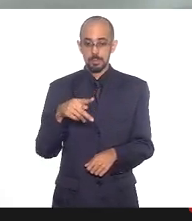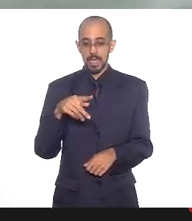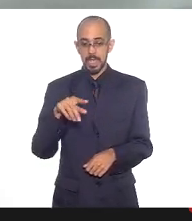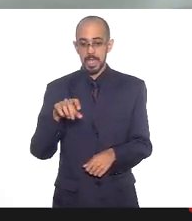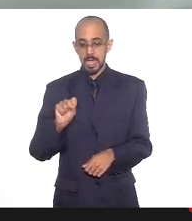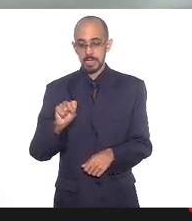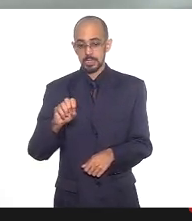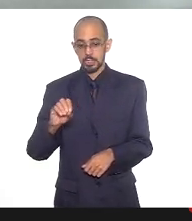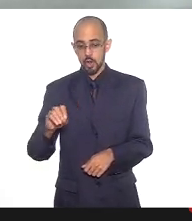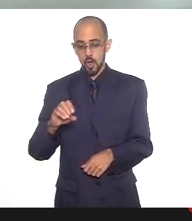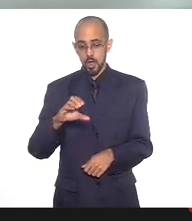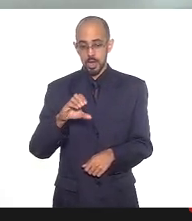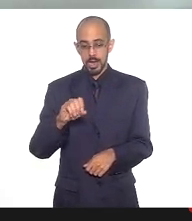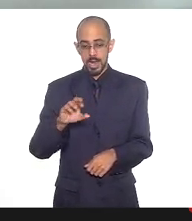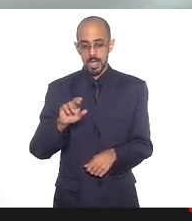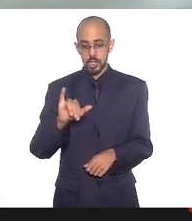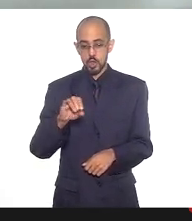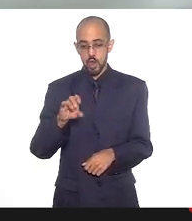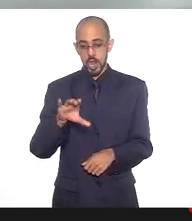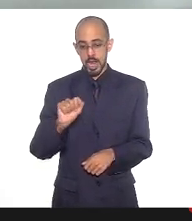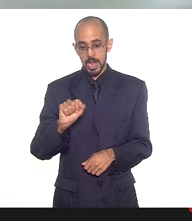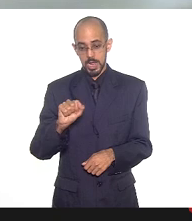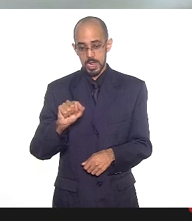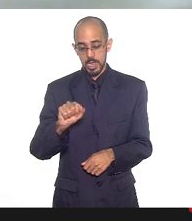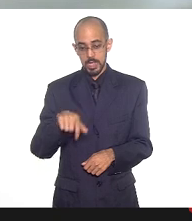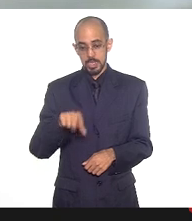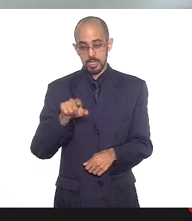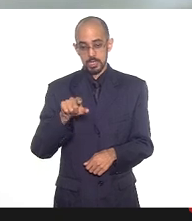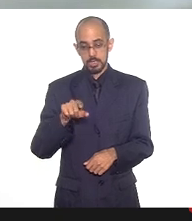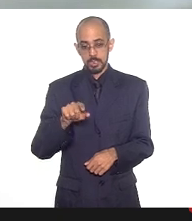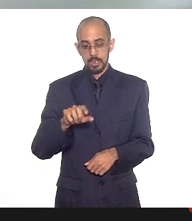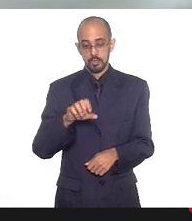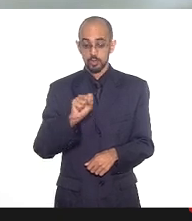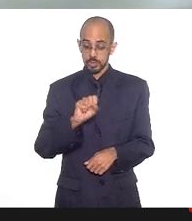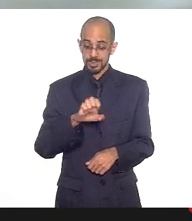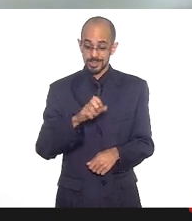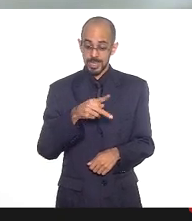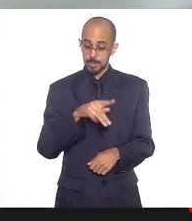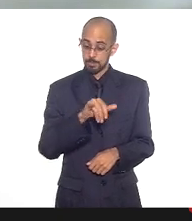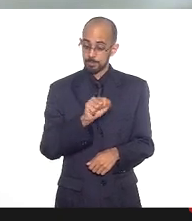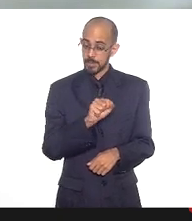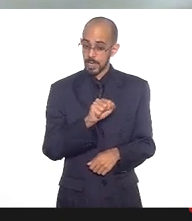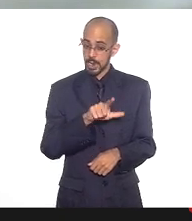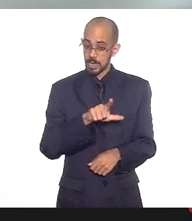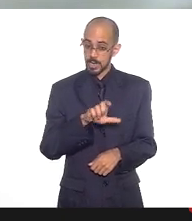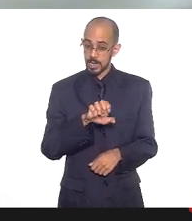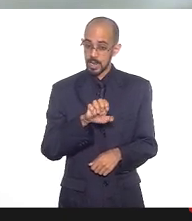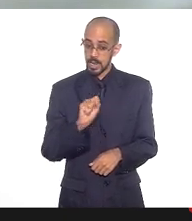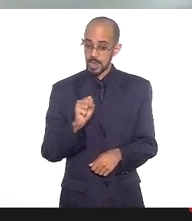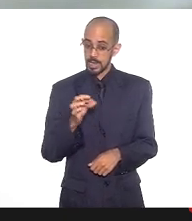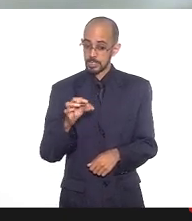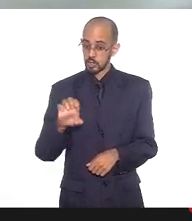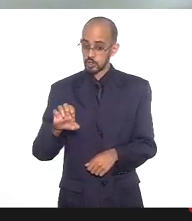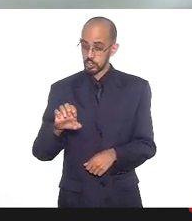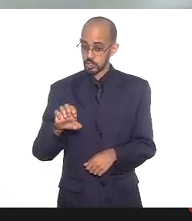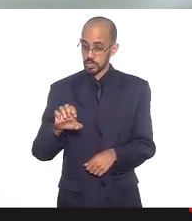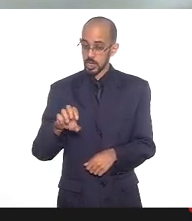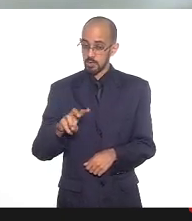está no campo Sépia Leste, entrará em